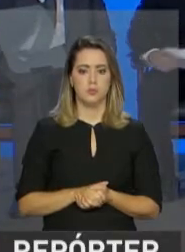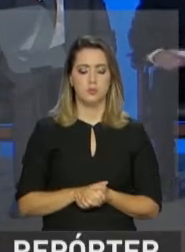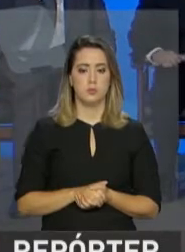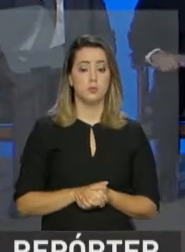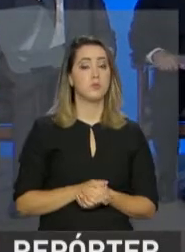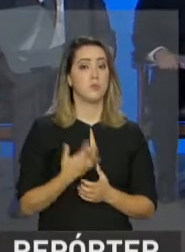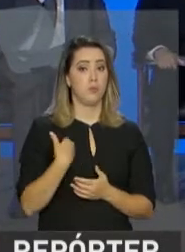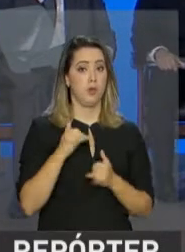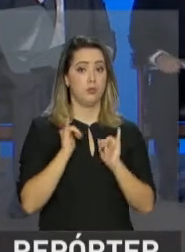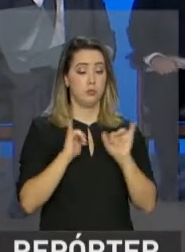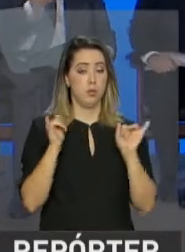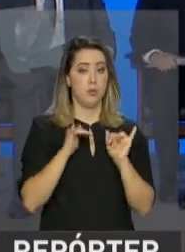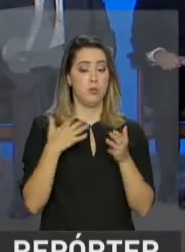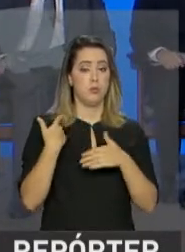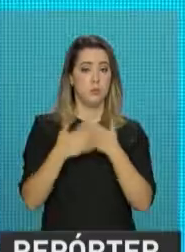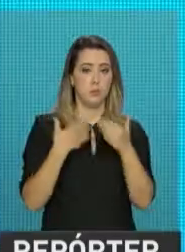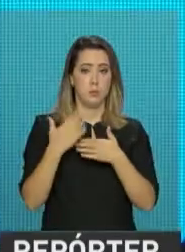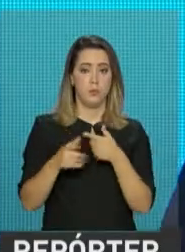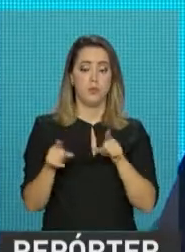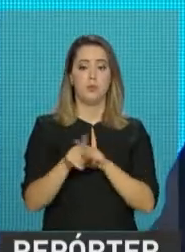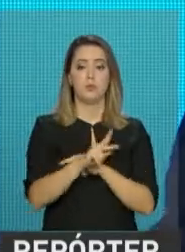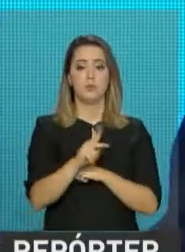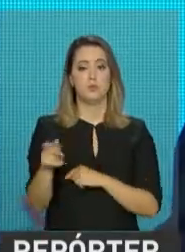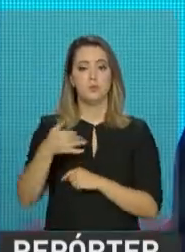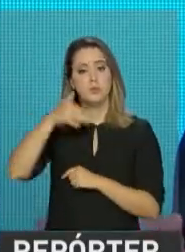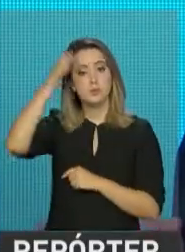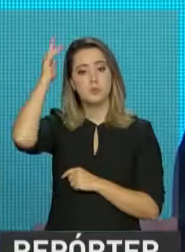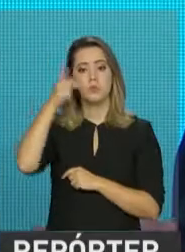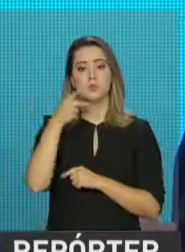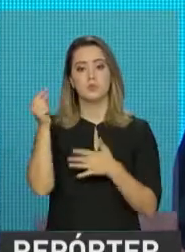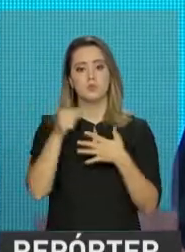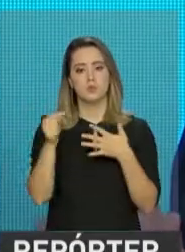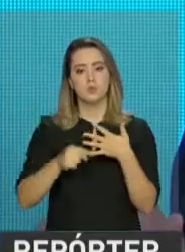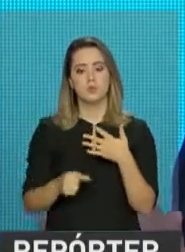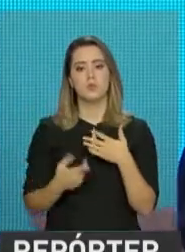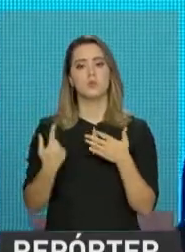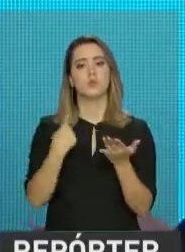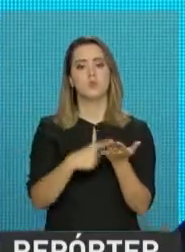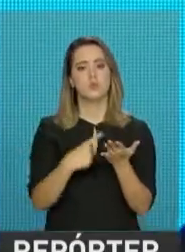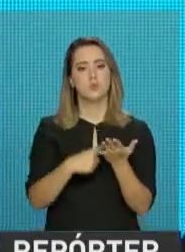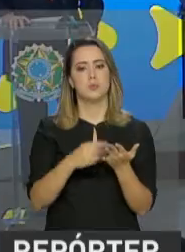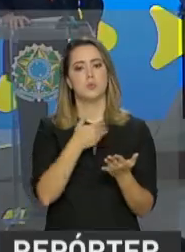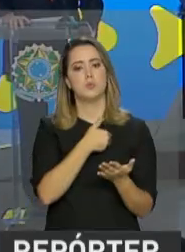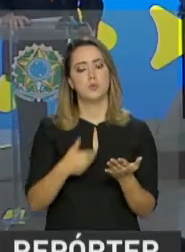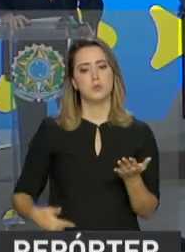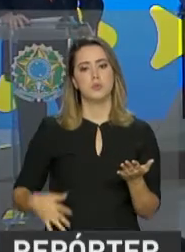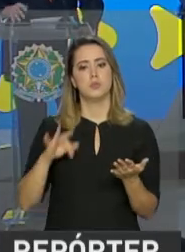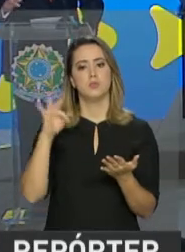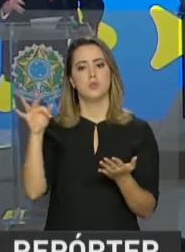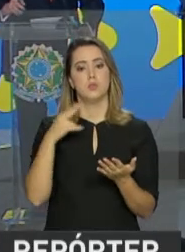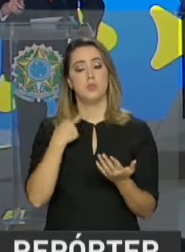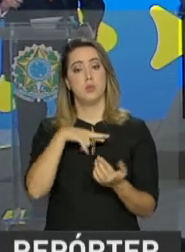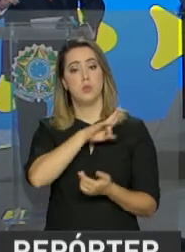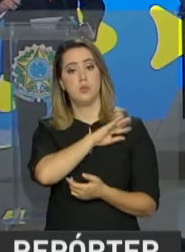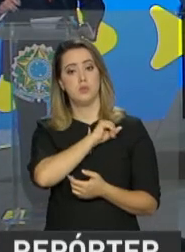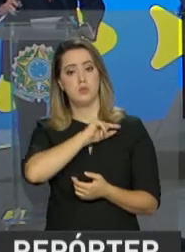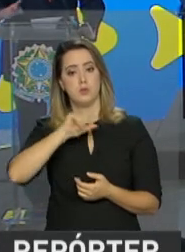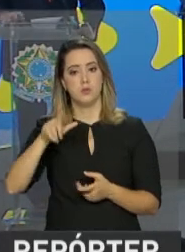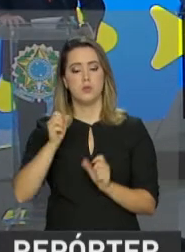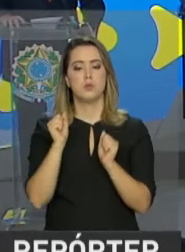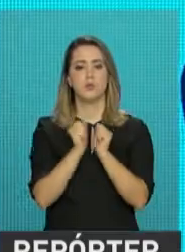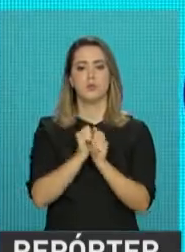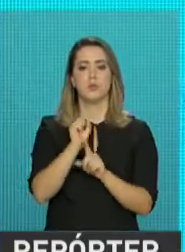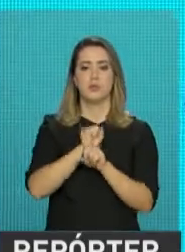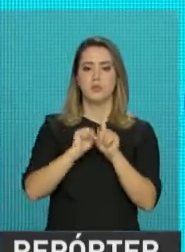durante o lançamento do programa avançar o presidente michel temer destacou o compromisso do governo federal com responsabilidade fiscal e